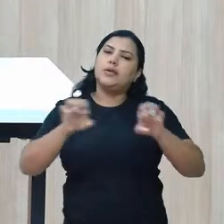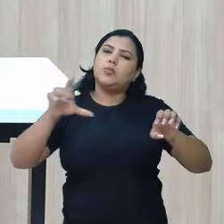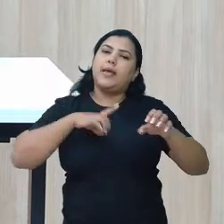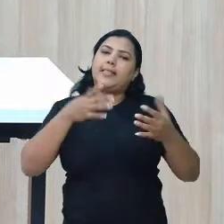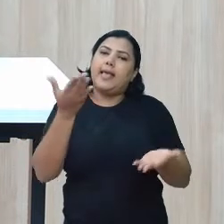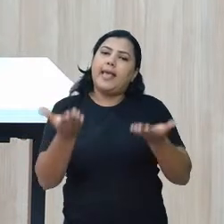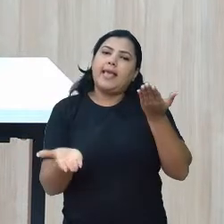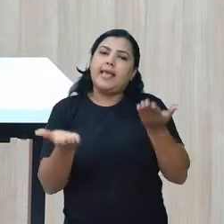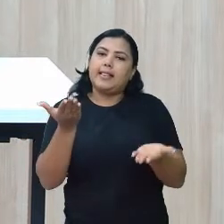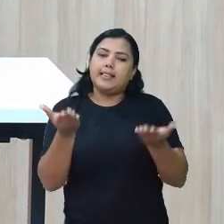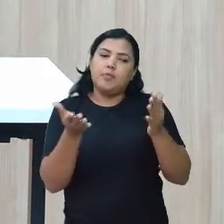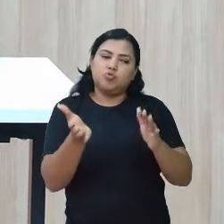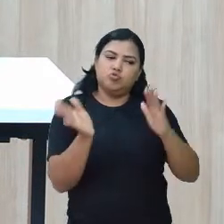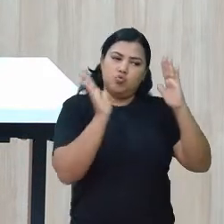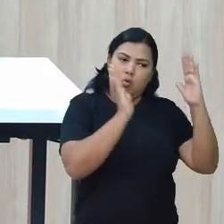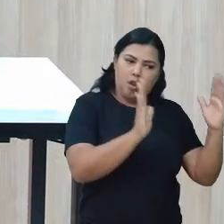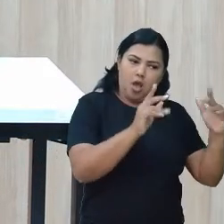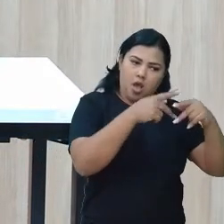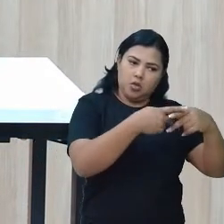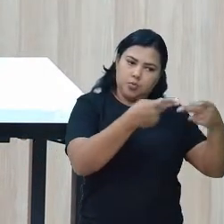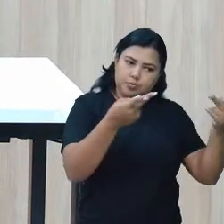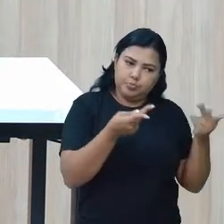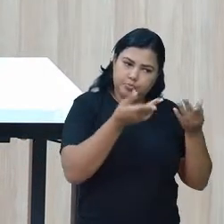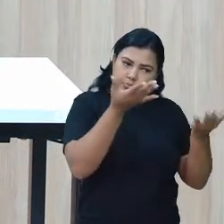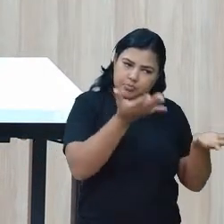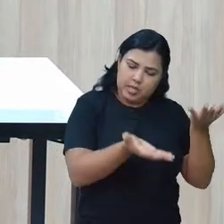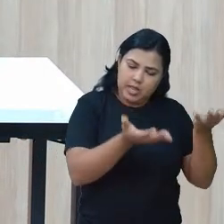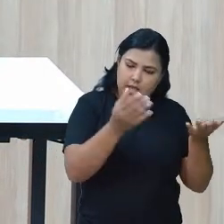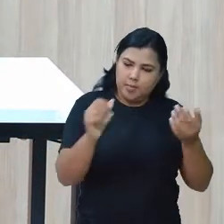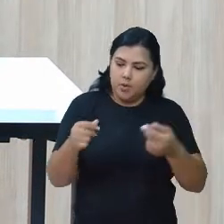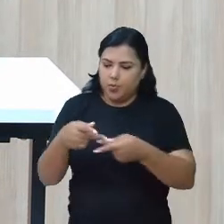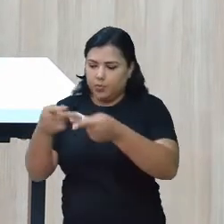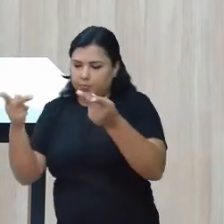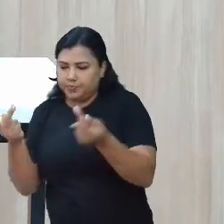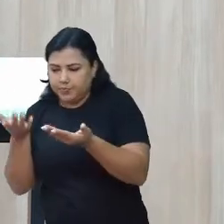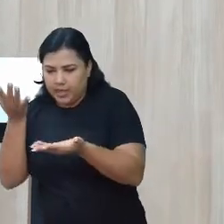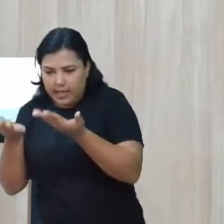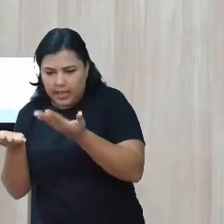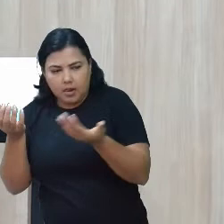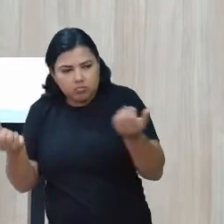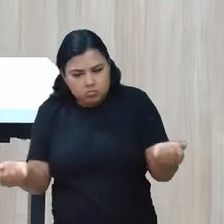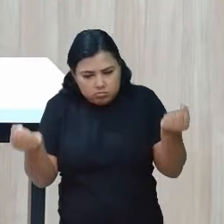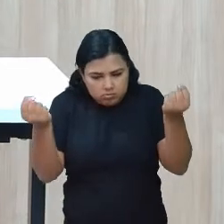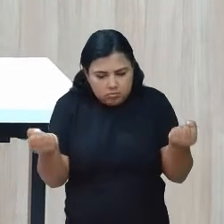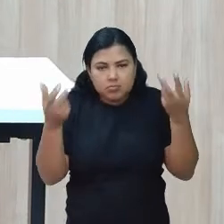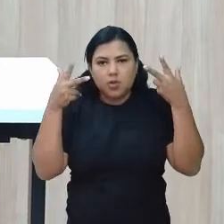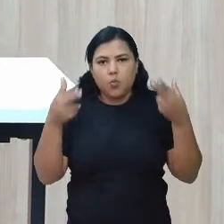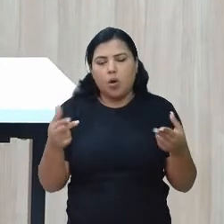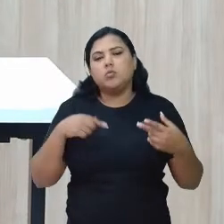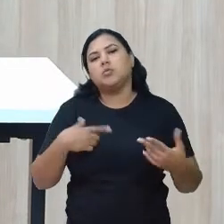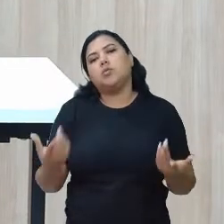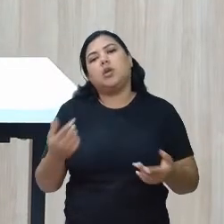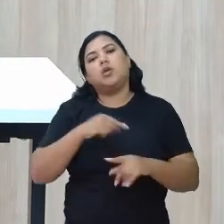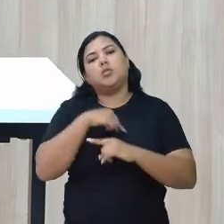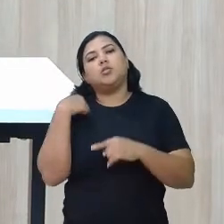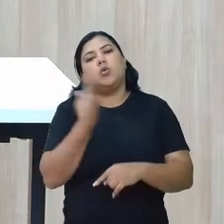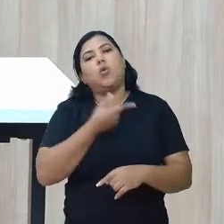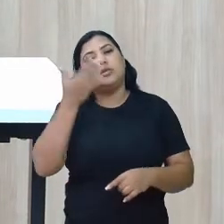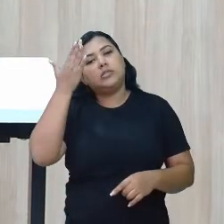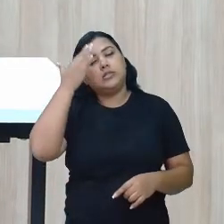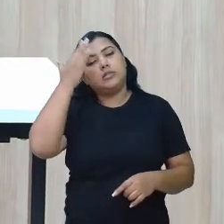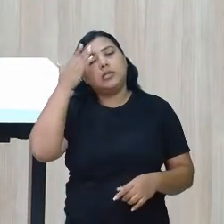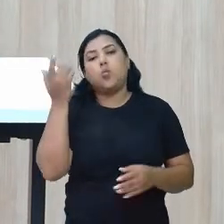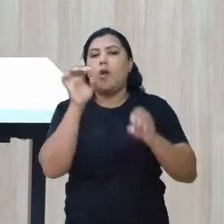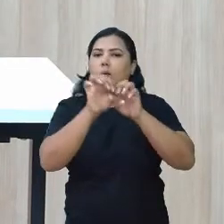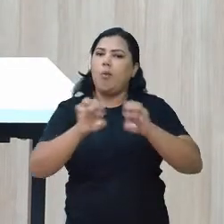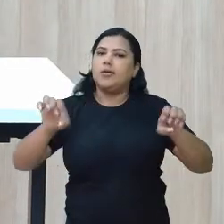uma balança. Então a balança utilizada na aula de hoje, que vai voltar na próxima aula, ela simplesmente serve para a gente entender que uma